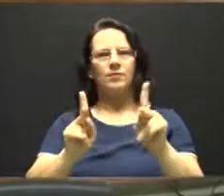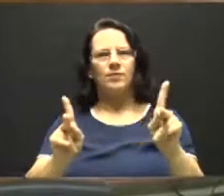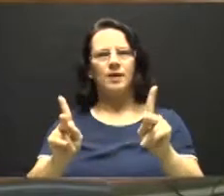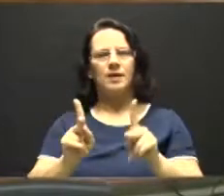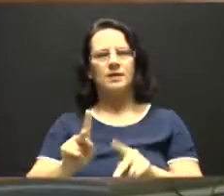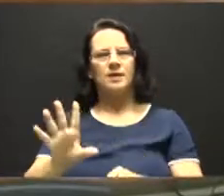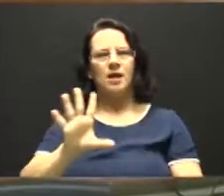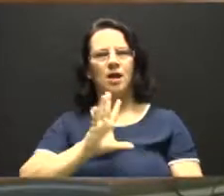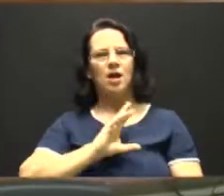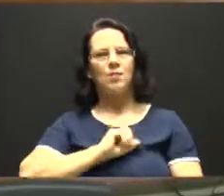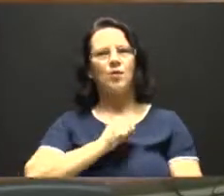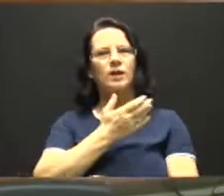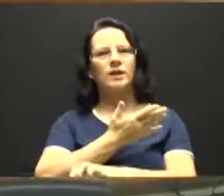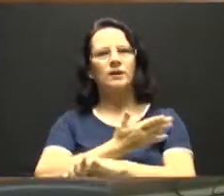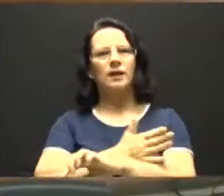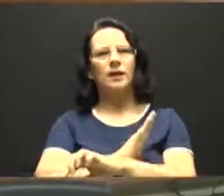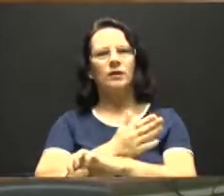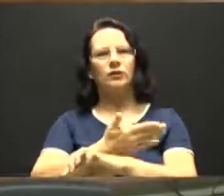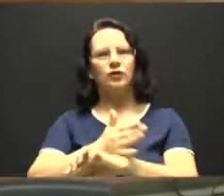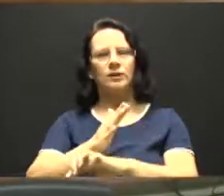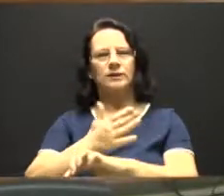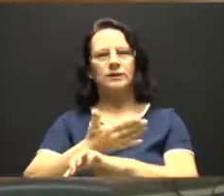eu vou